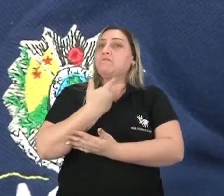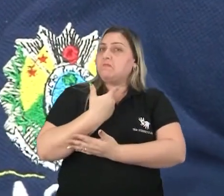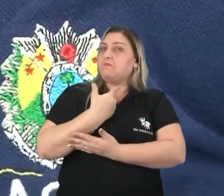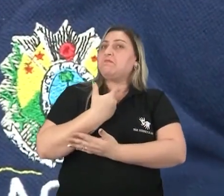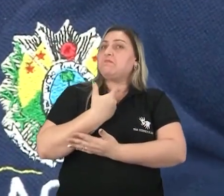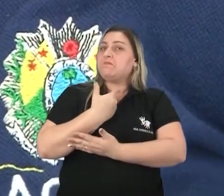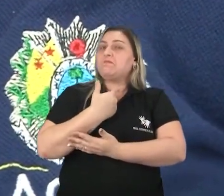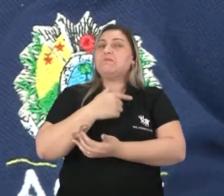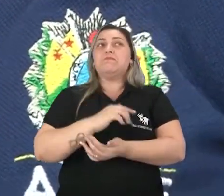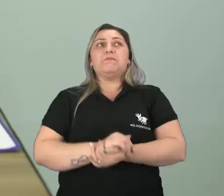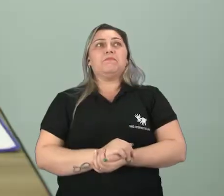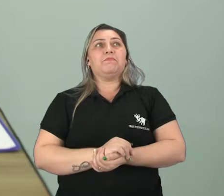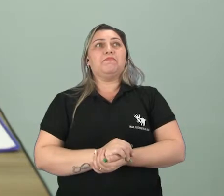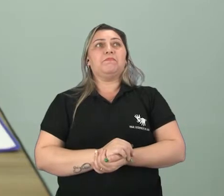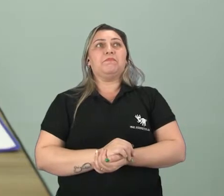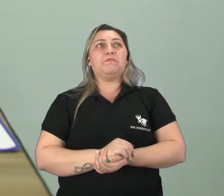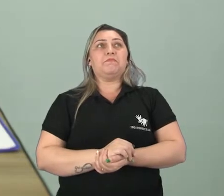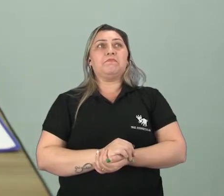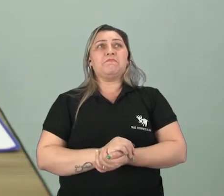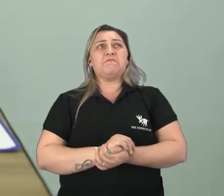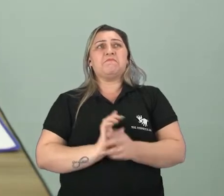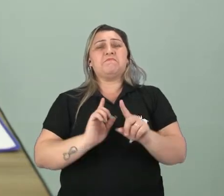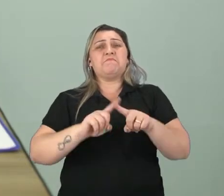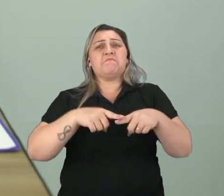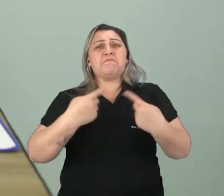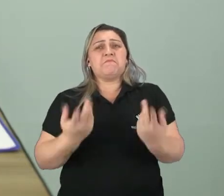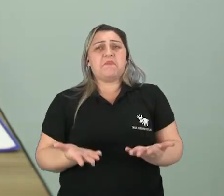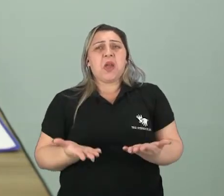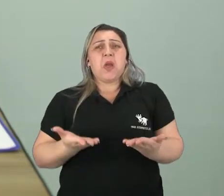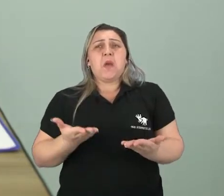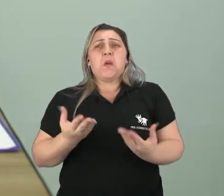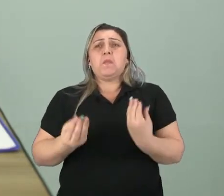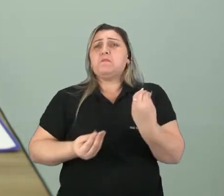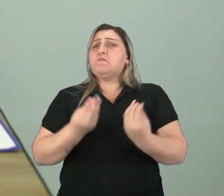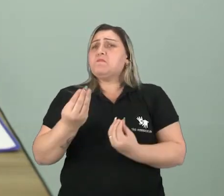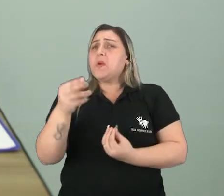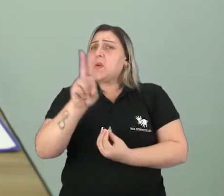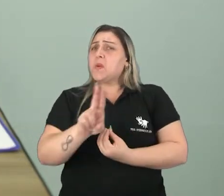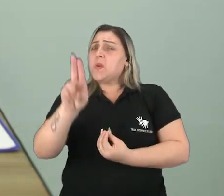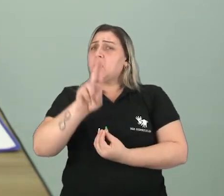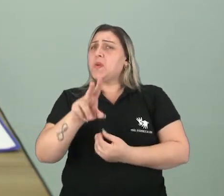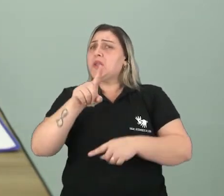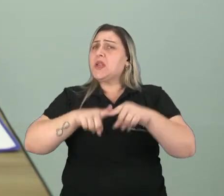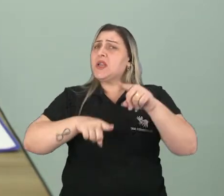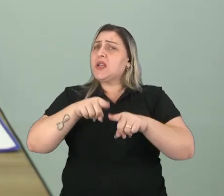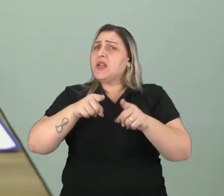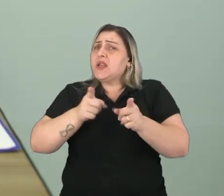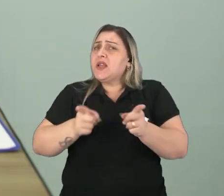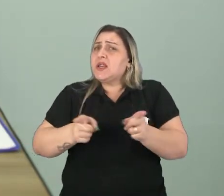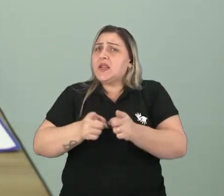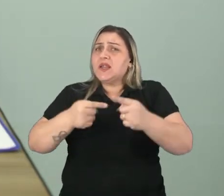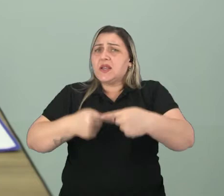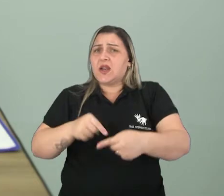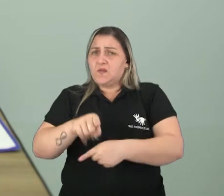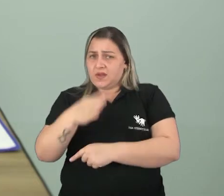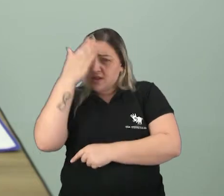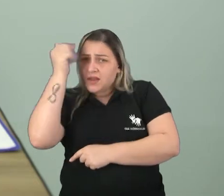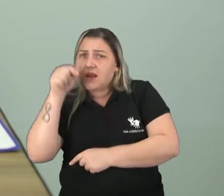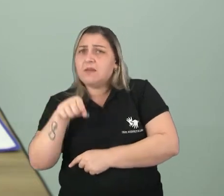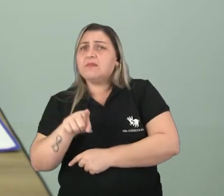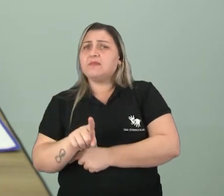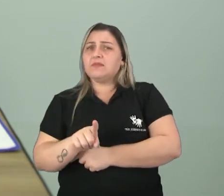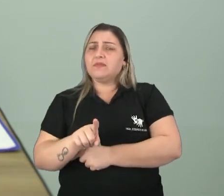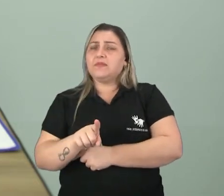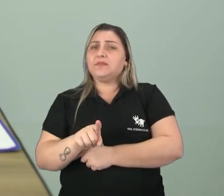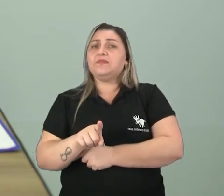remédio é mas que material foi utilizado para fabricar esta caixa vocês sabem